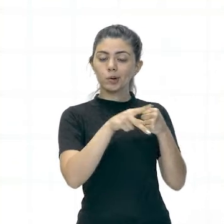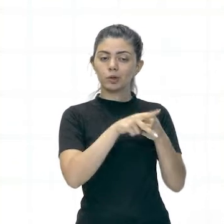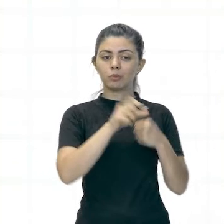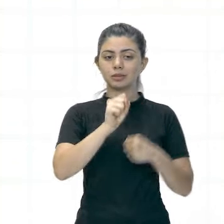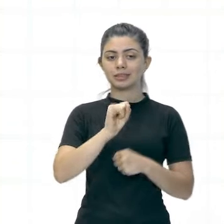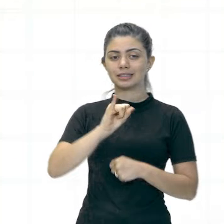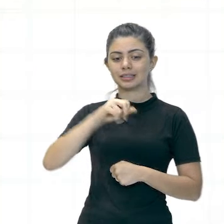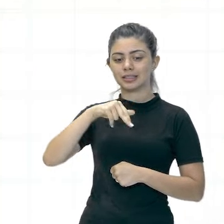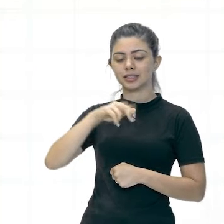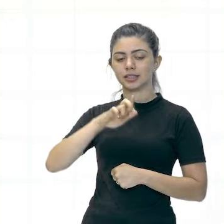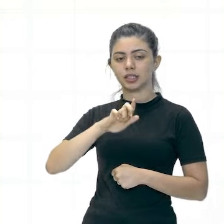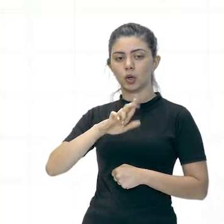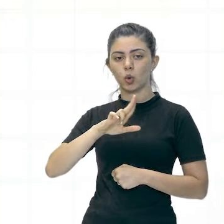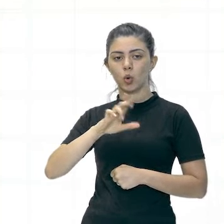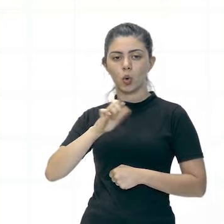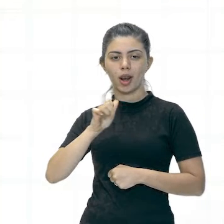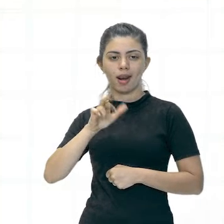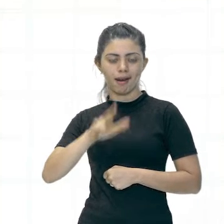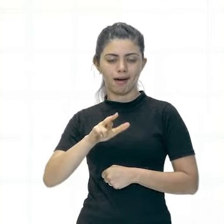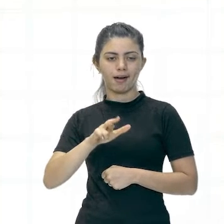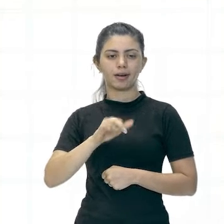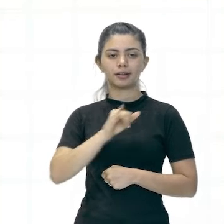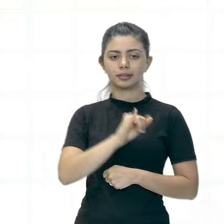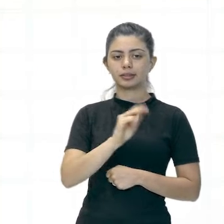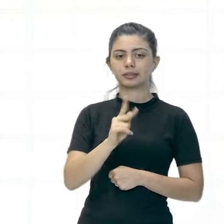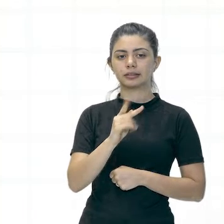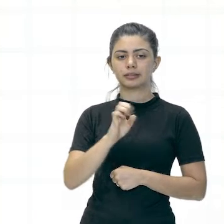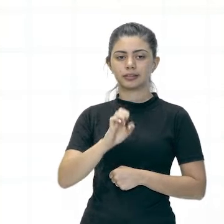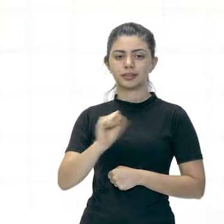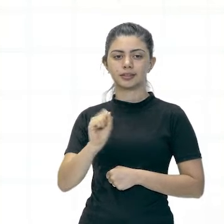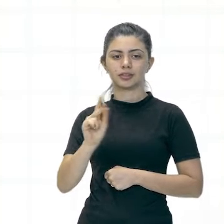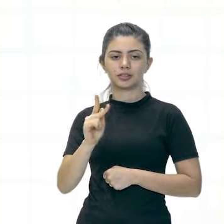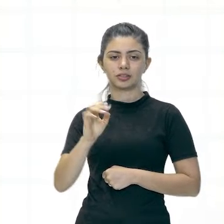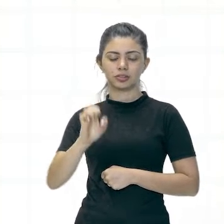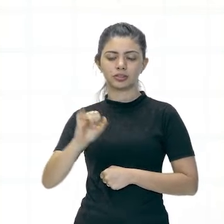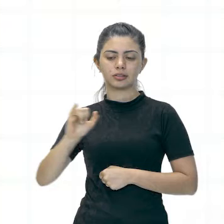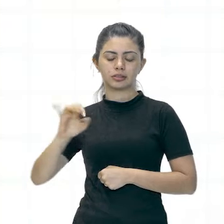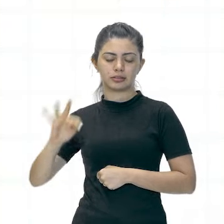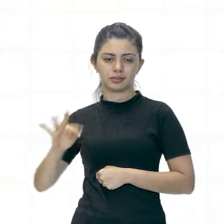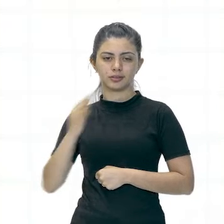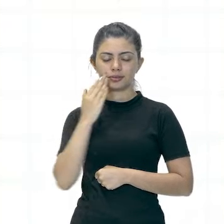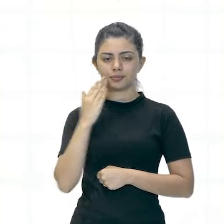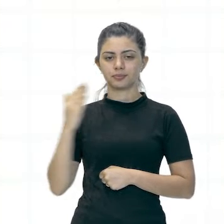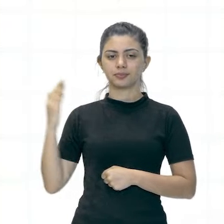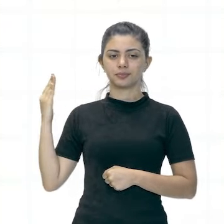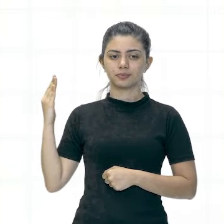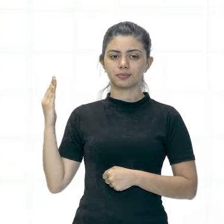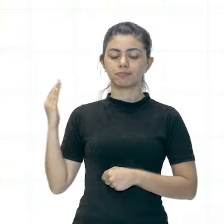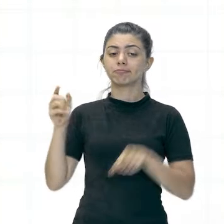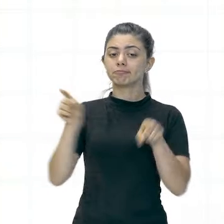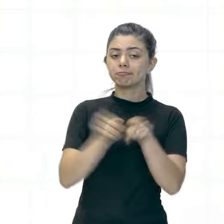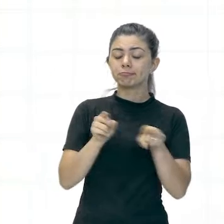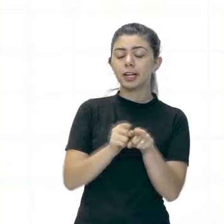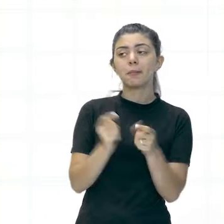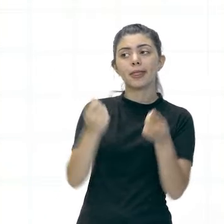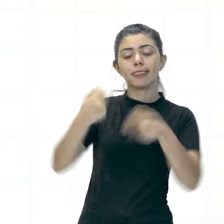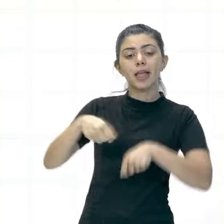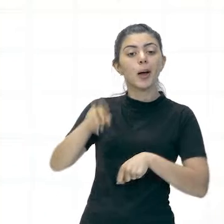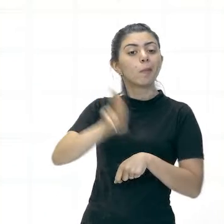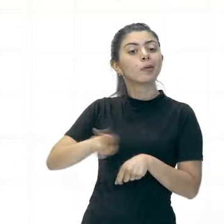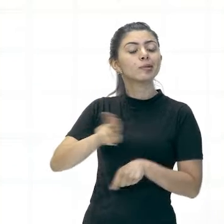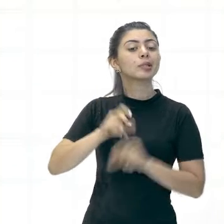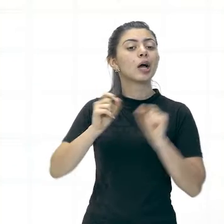singular. He, I, she, it, ok? E também eu posso